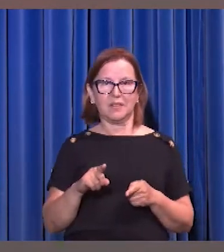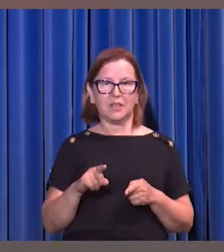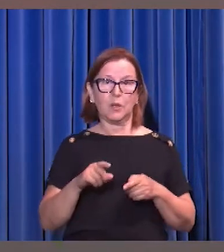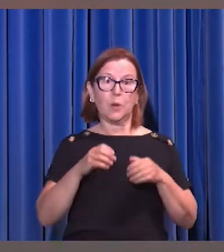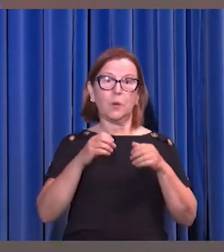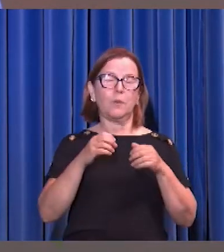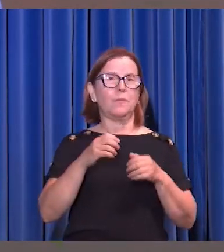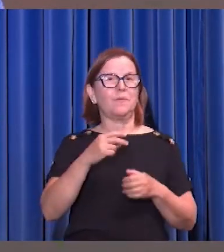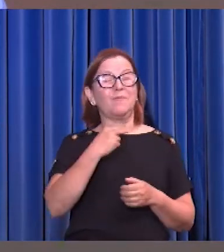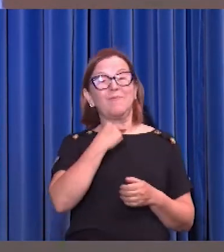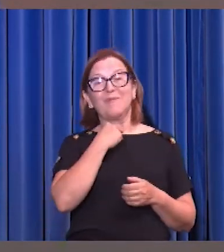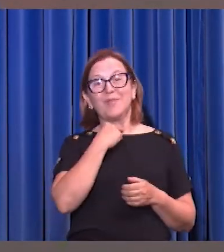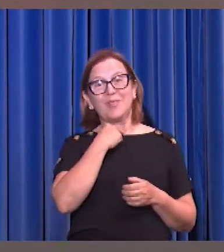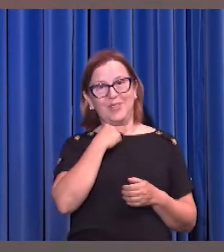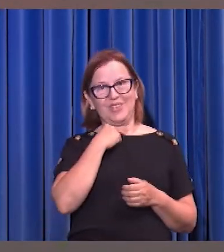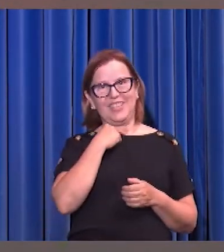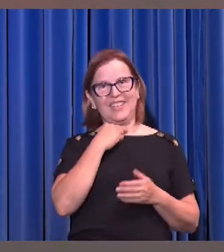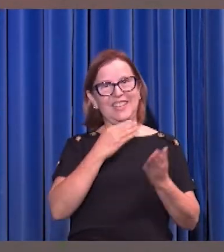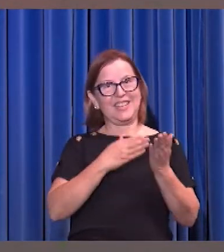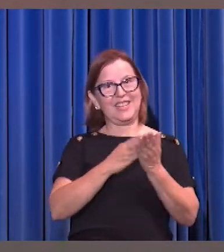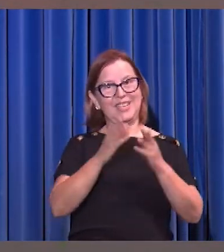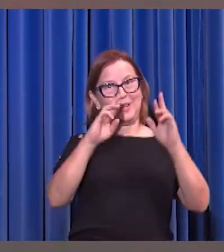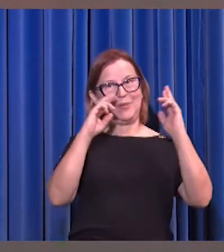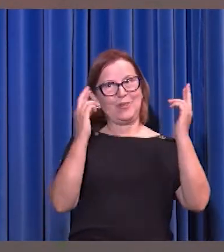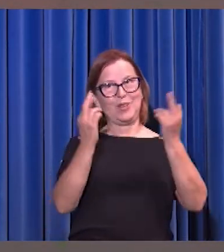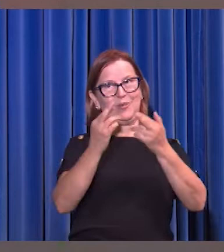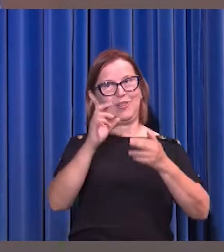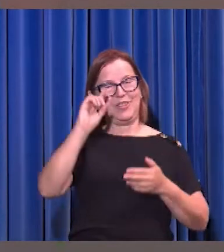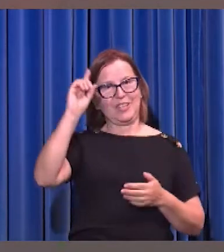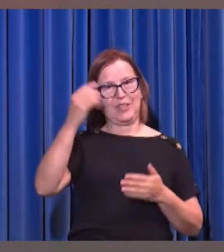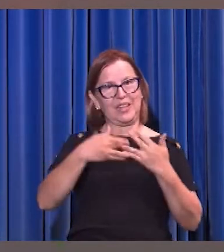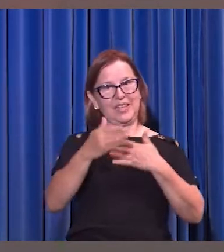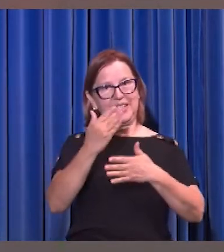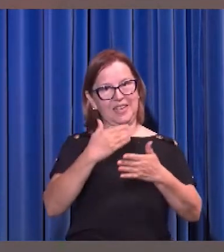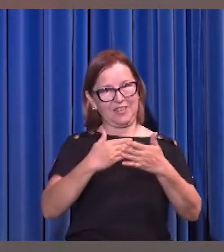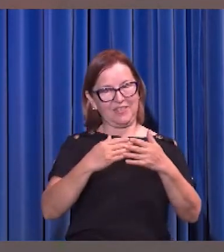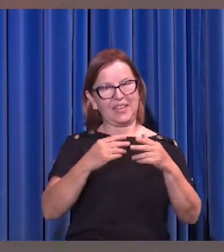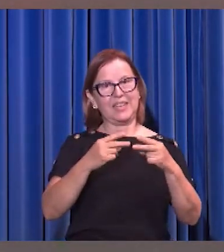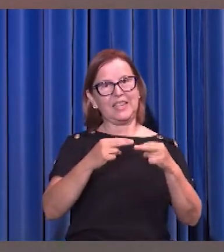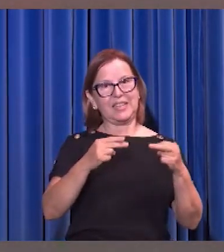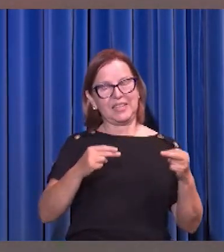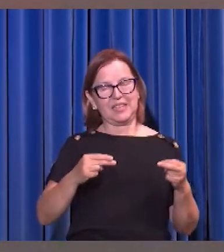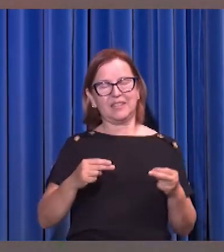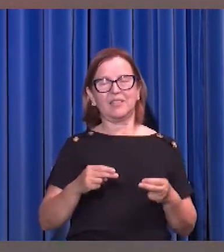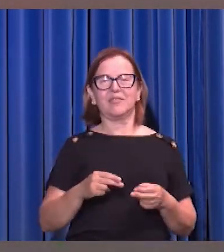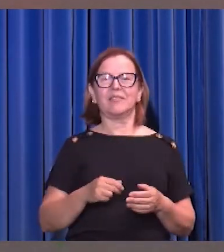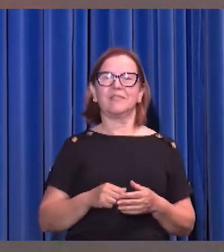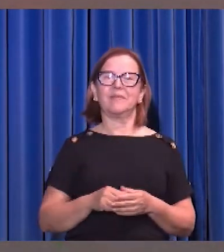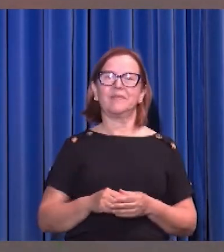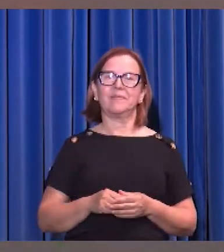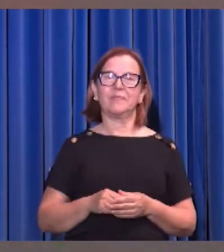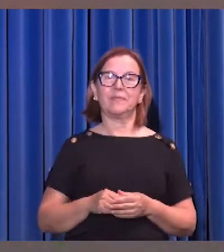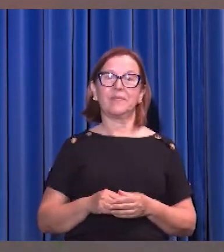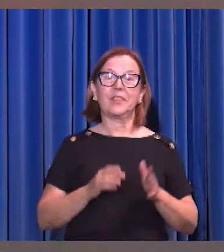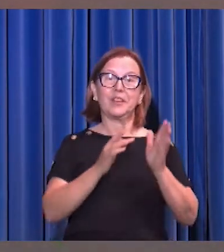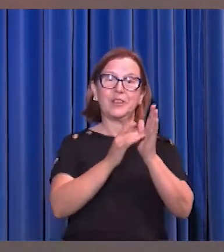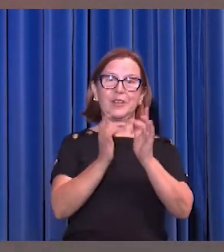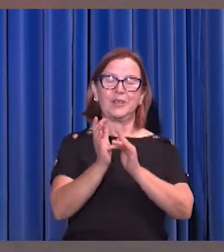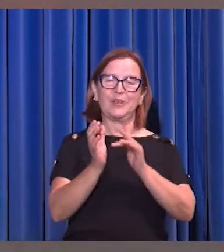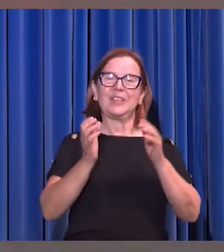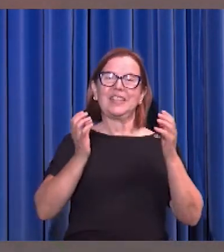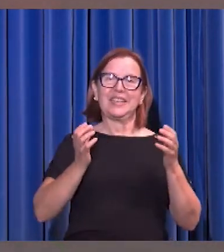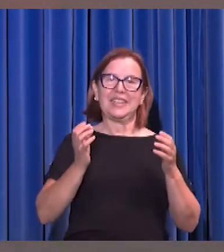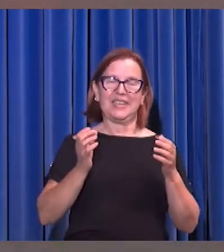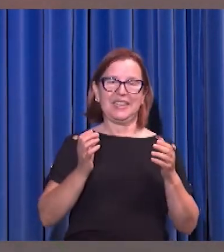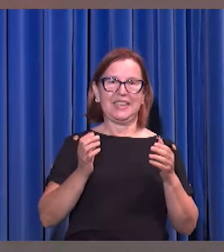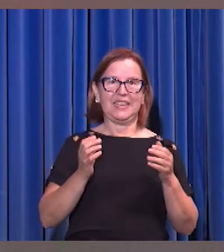pudesse ingressar no reino de Deus. Porque o que Jesus está querendo dizer é que para você